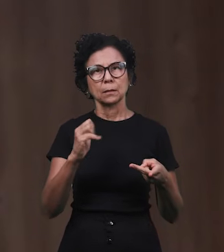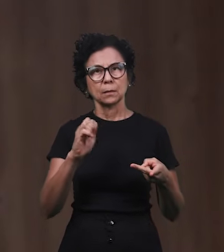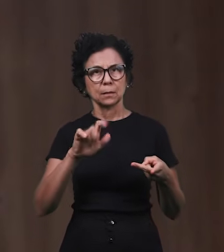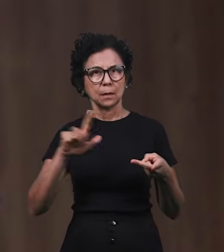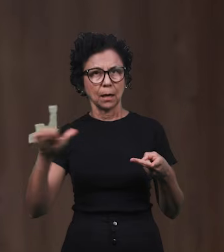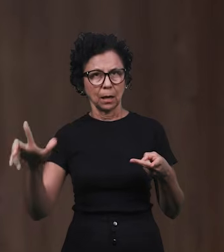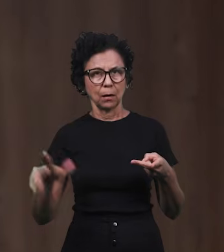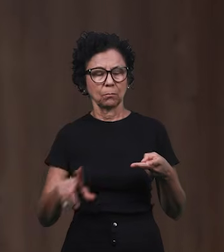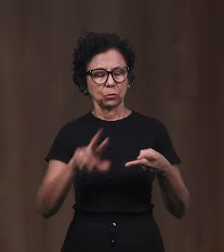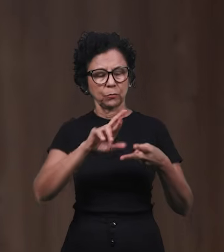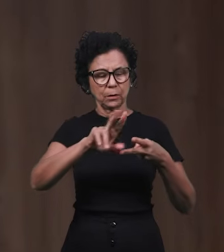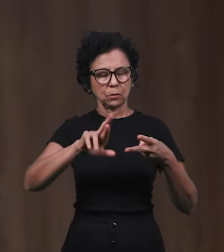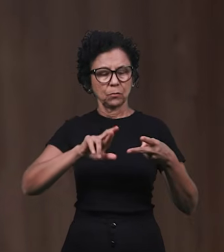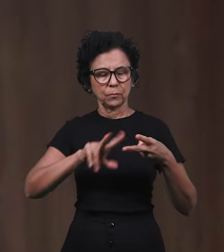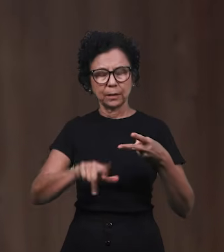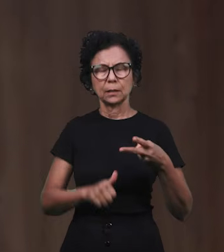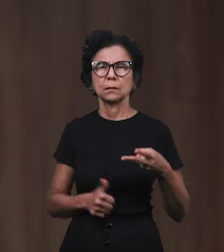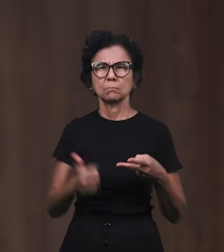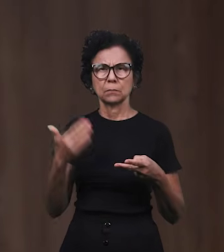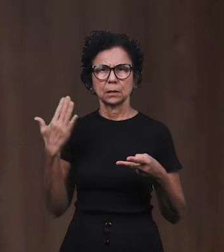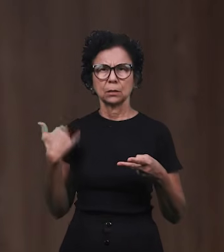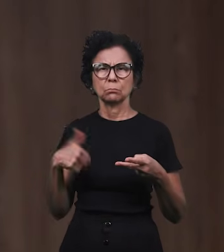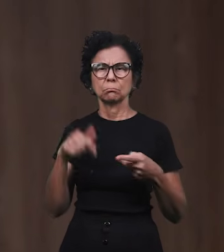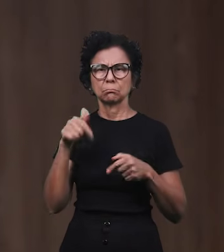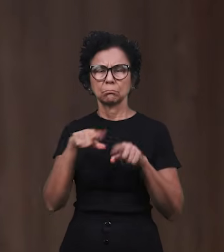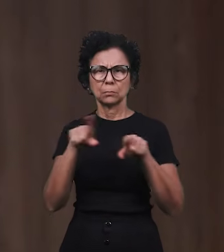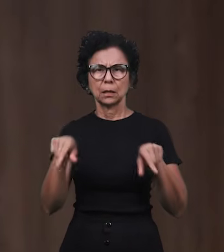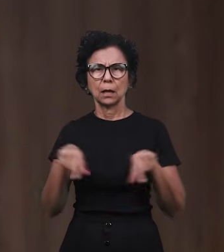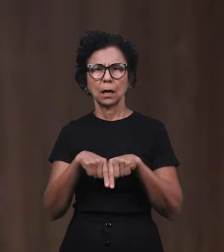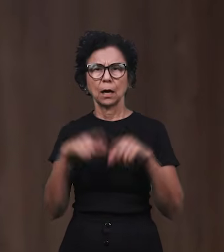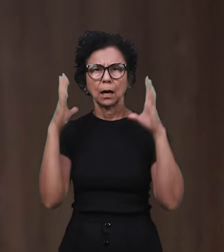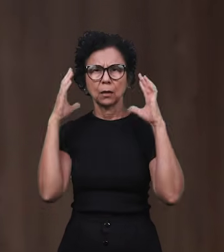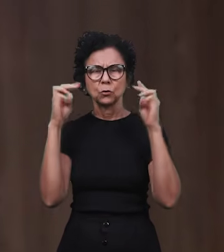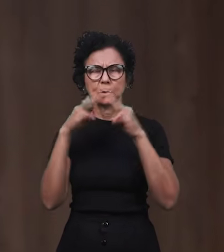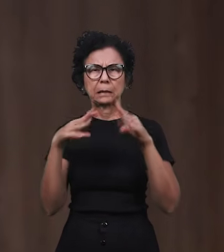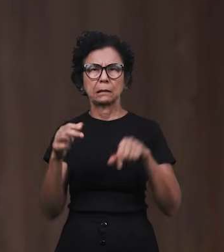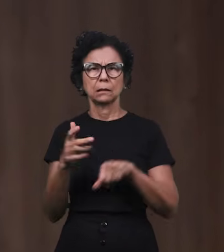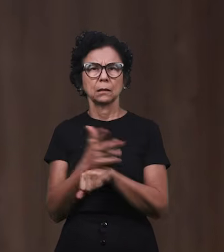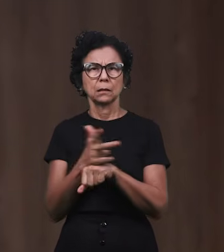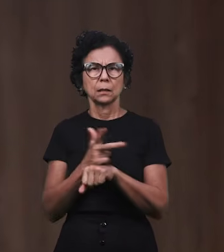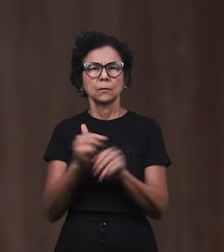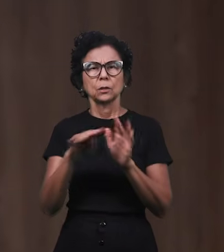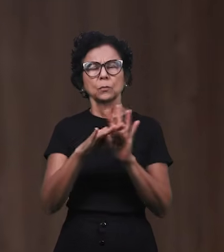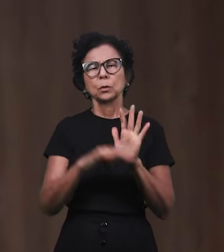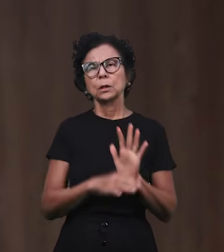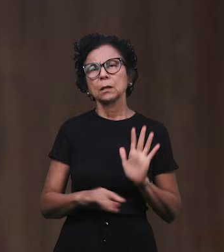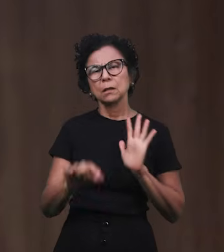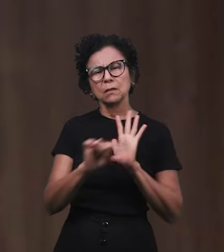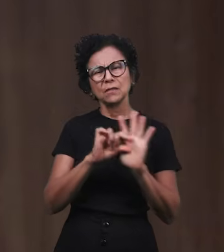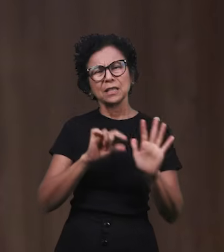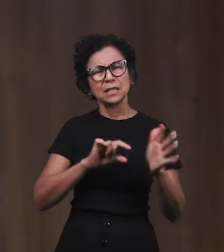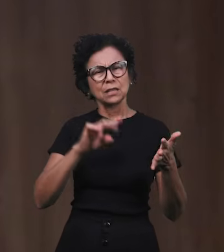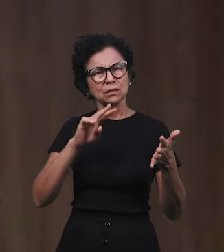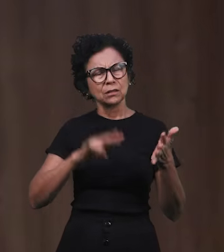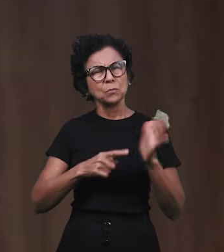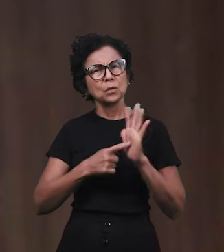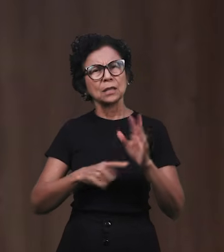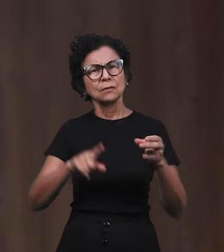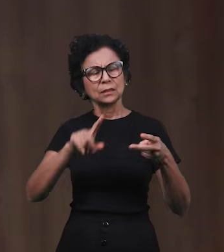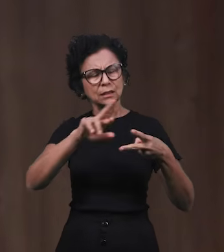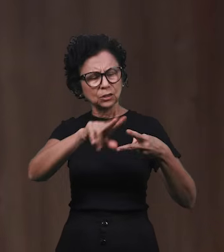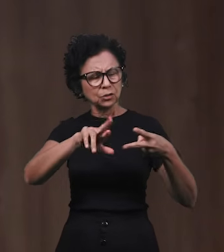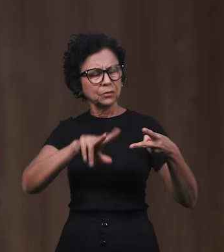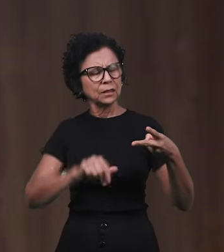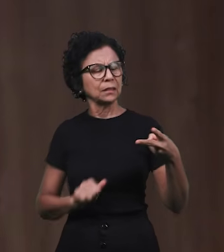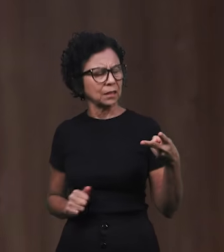estávamos gravando um dos programas aqui na rádio e aí no versículo bíblico existia essa diferença entre fonte e manancial. E eu parei